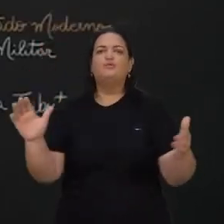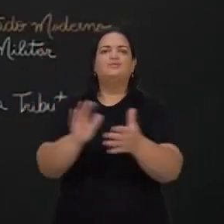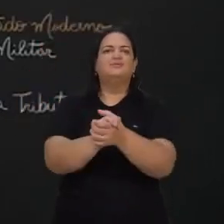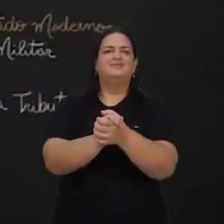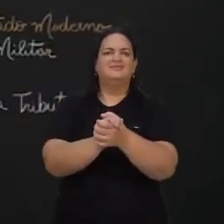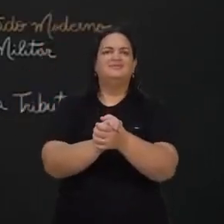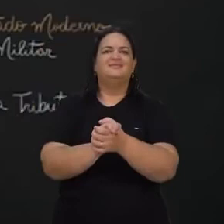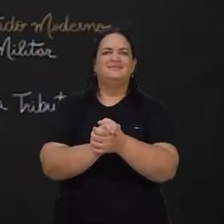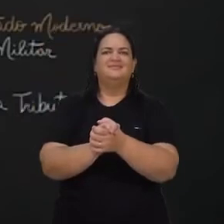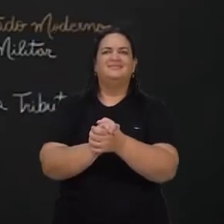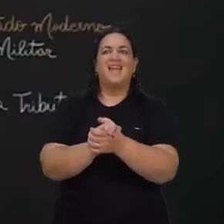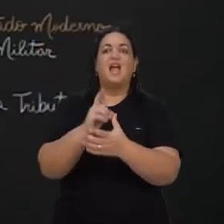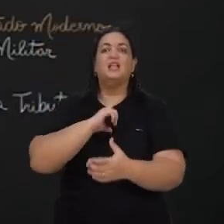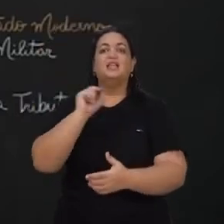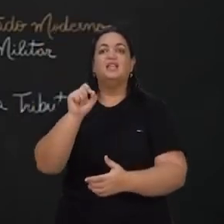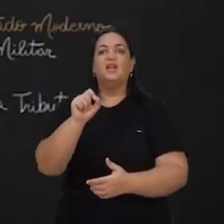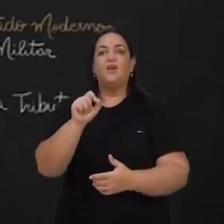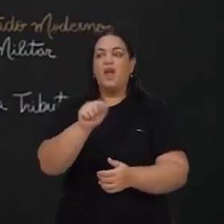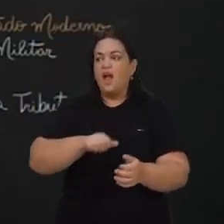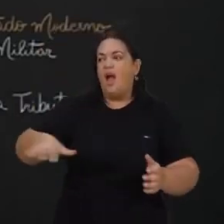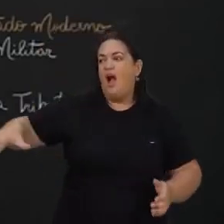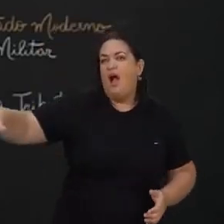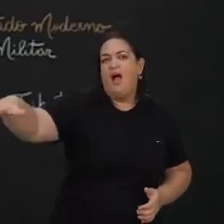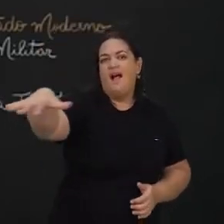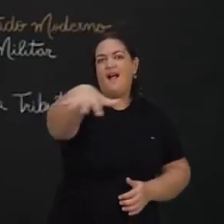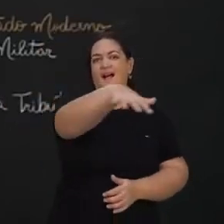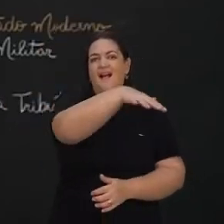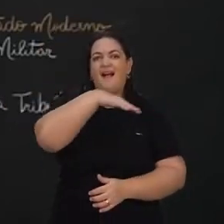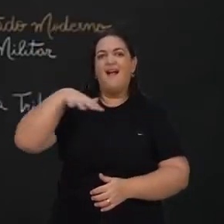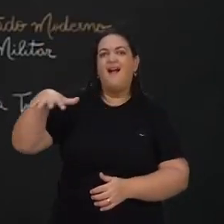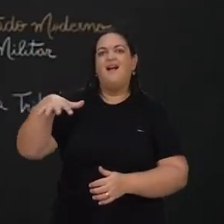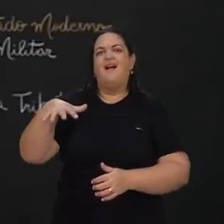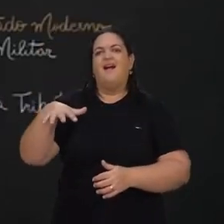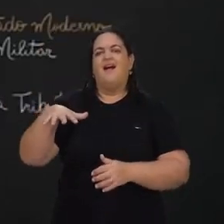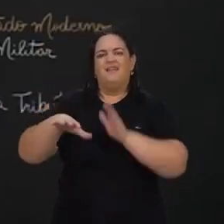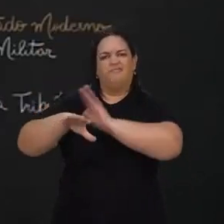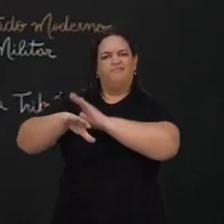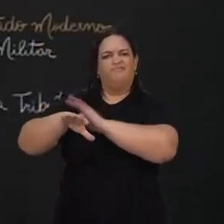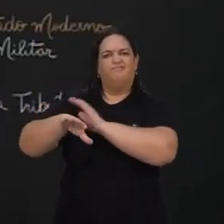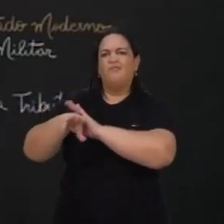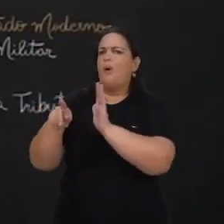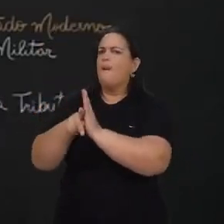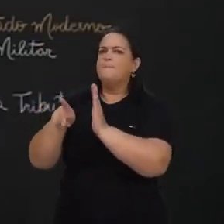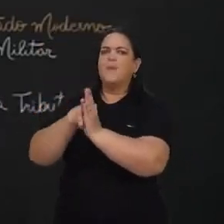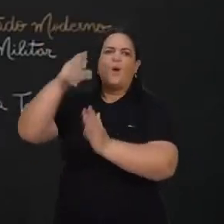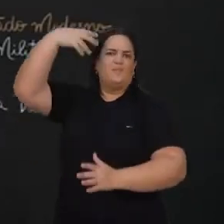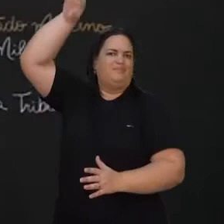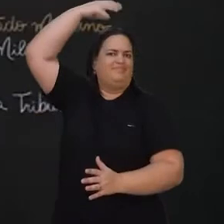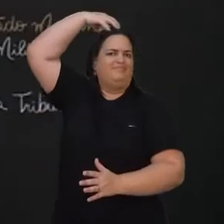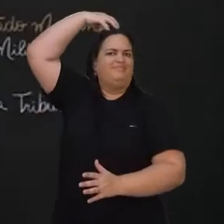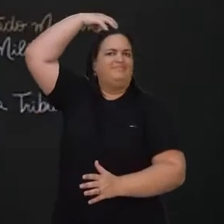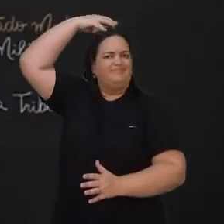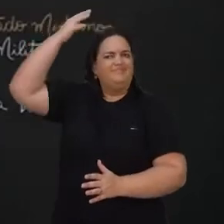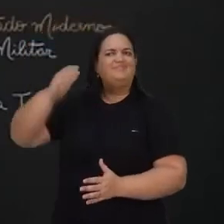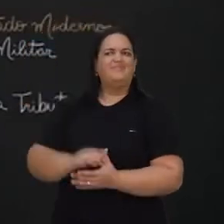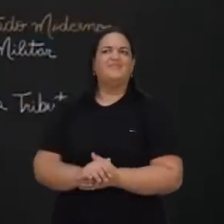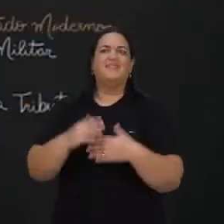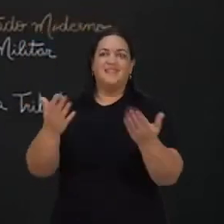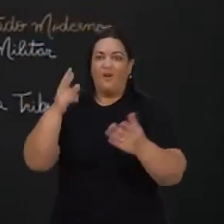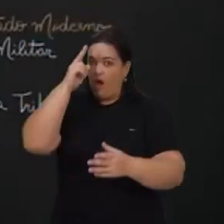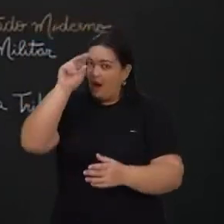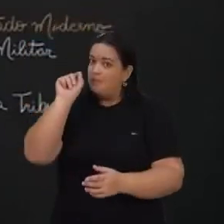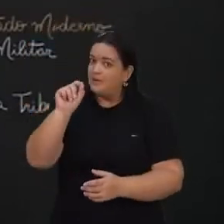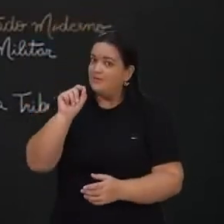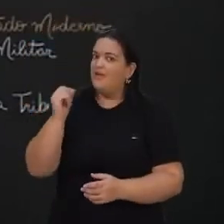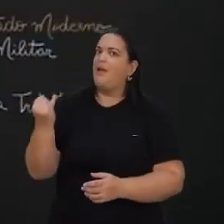de uma maior área territorial ficasse na mão do monarca. Ali, de novo, a figura, lembrando a gente aqui da importância